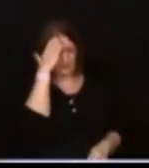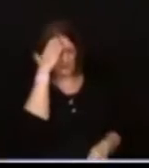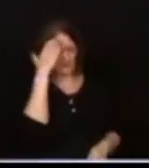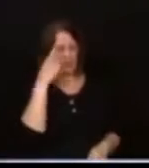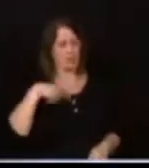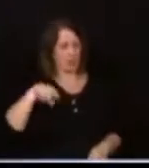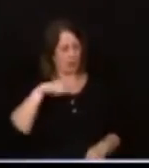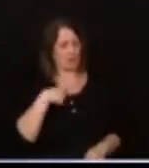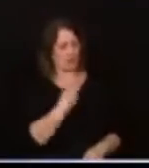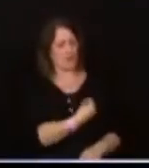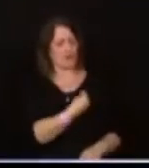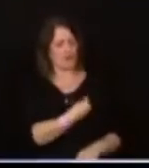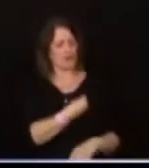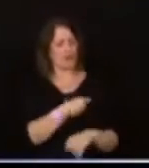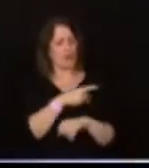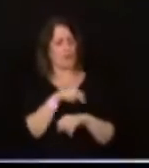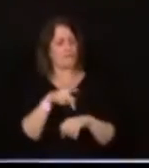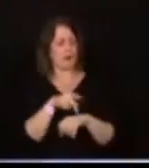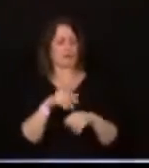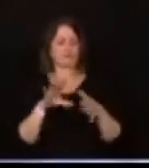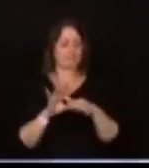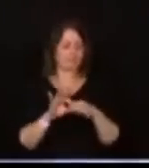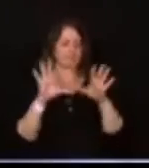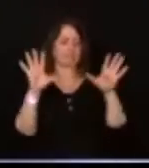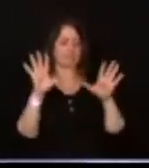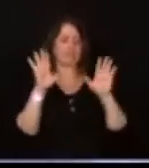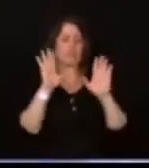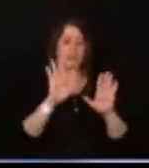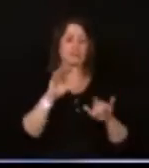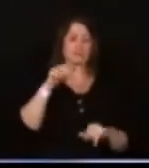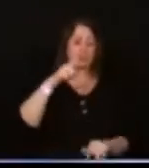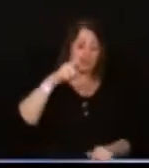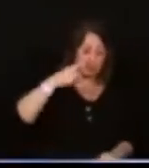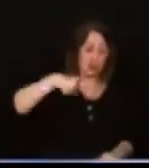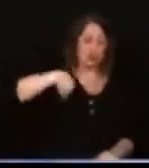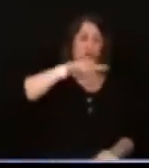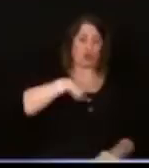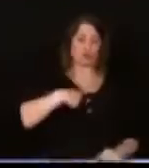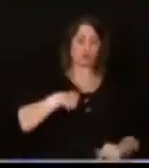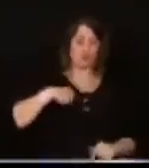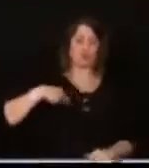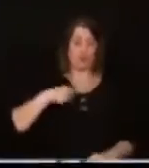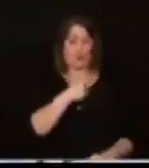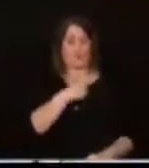num país laico, mas o seu presidente é cristão.